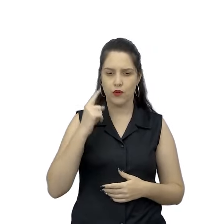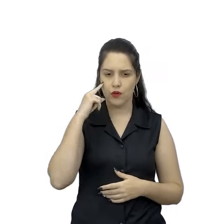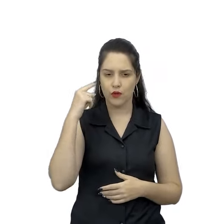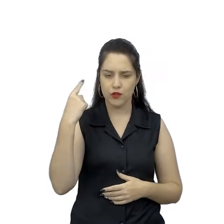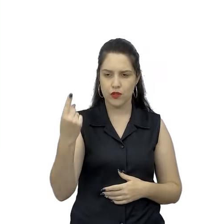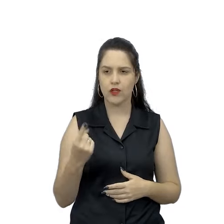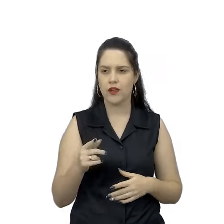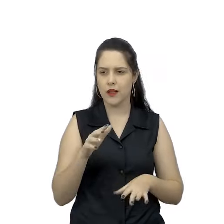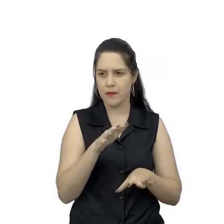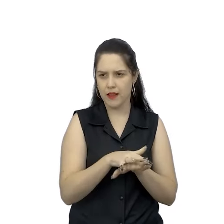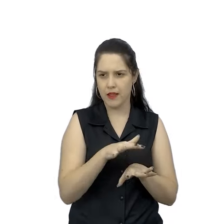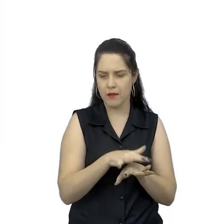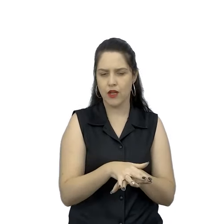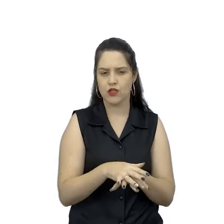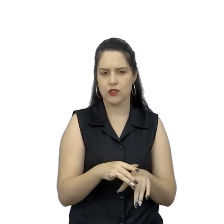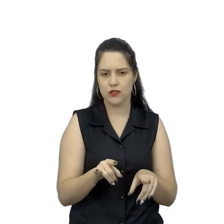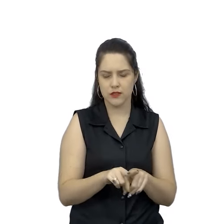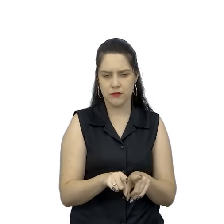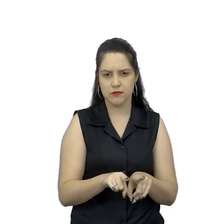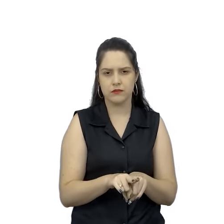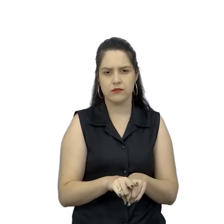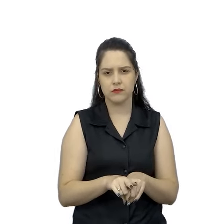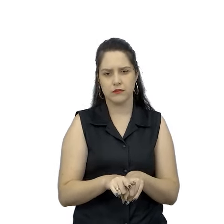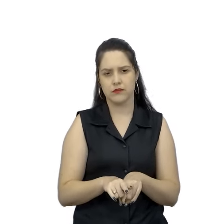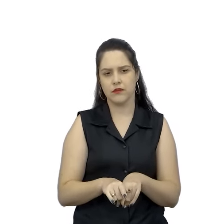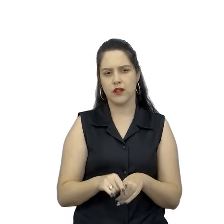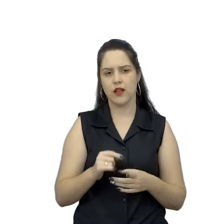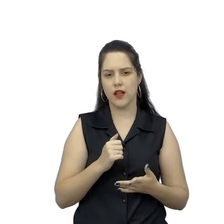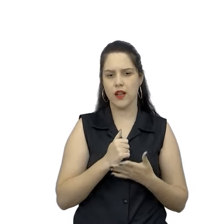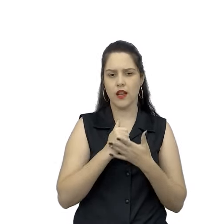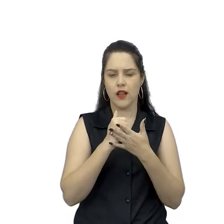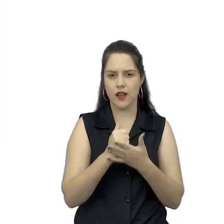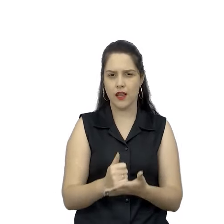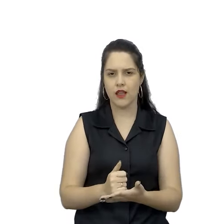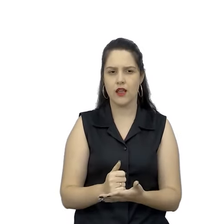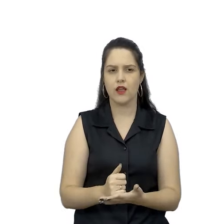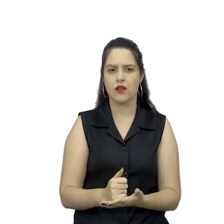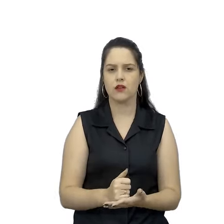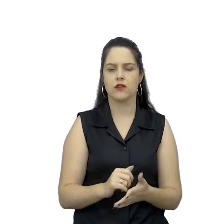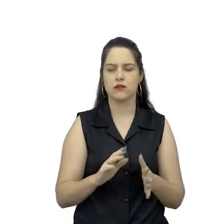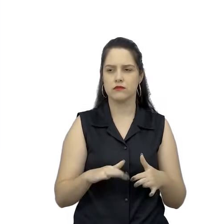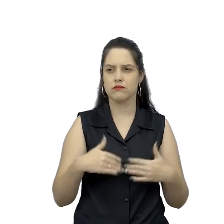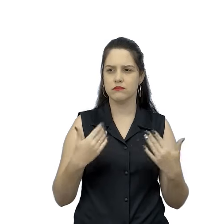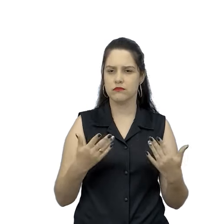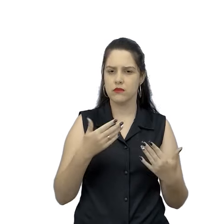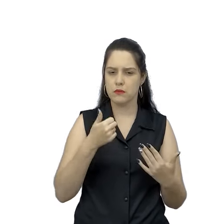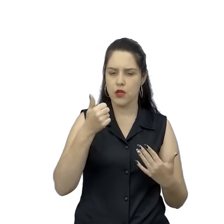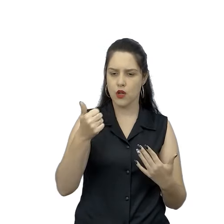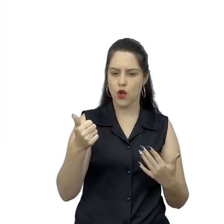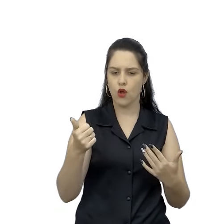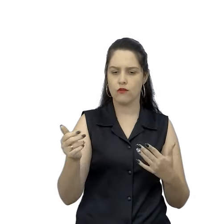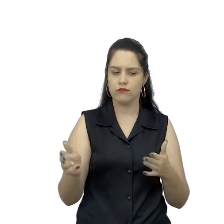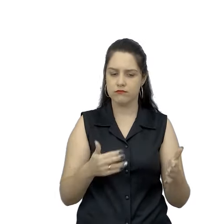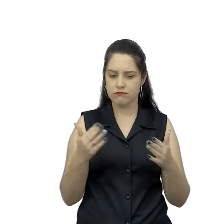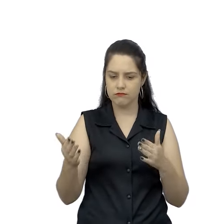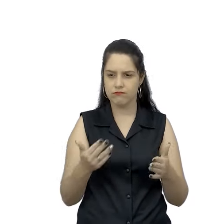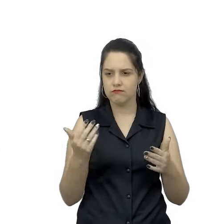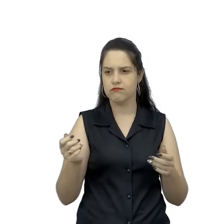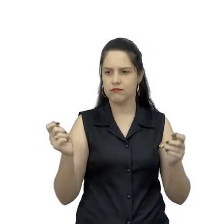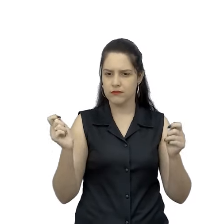da matemática, que seja abordando o letramento matemático, que seja por meio da resolução de problemas,